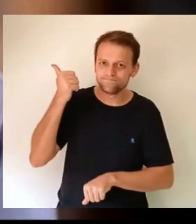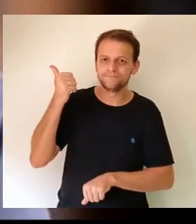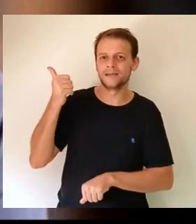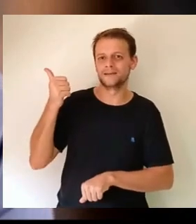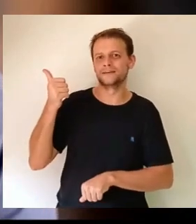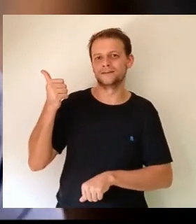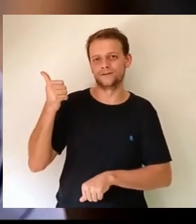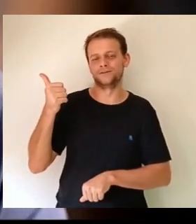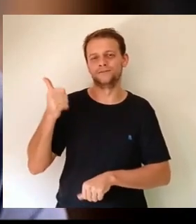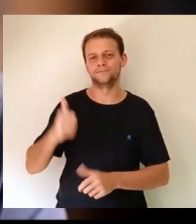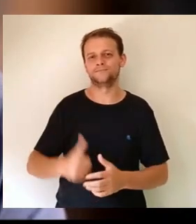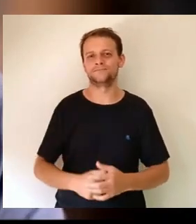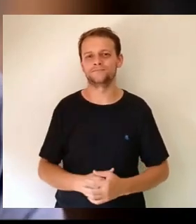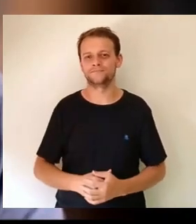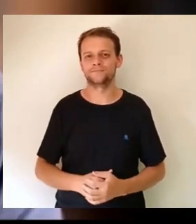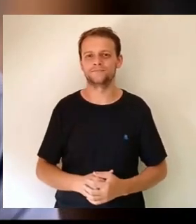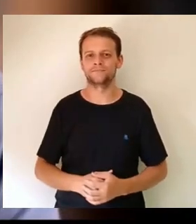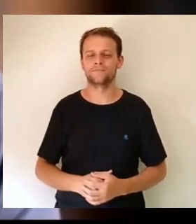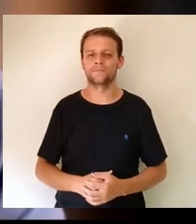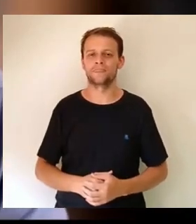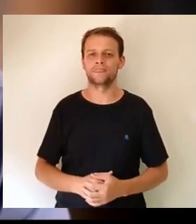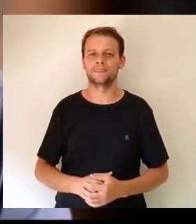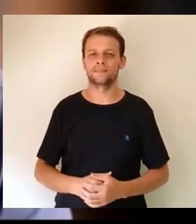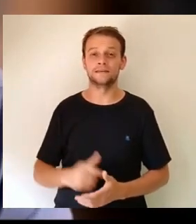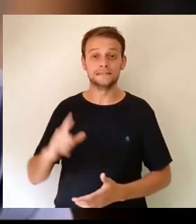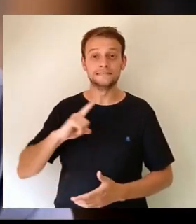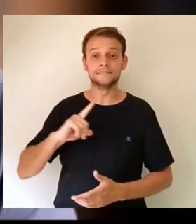mais emergencial que alguém podia ajudar.